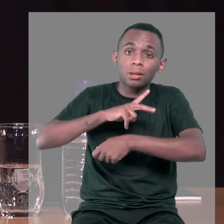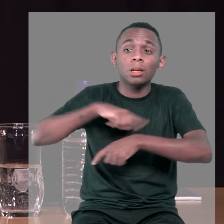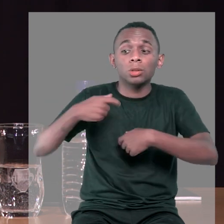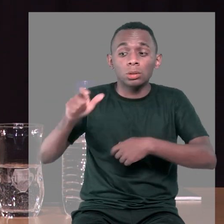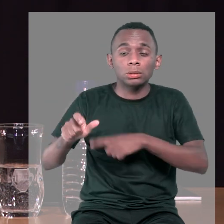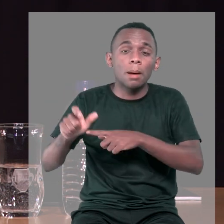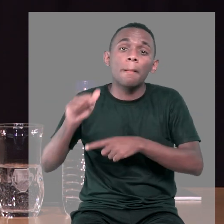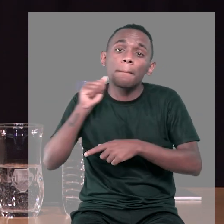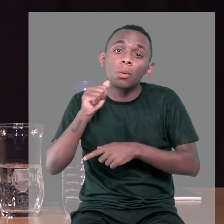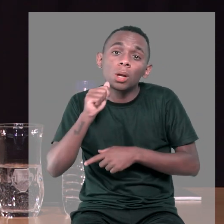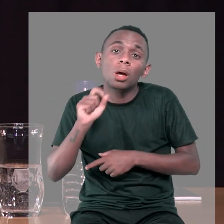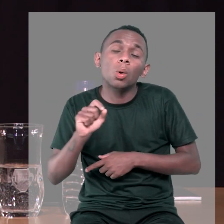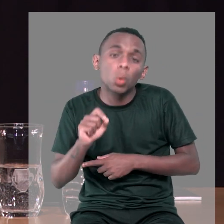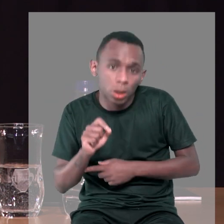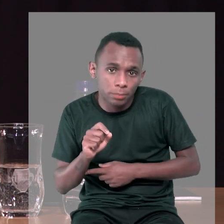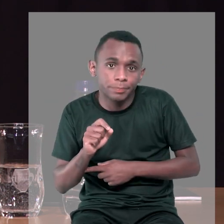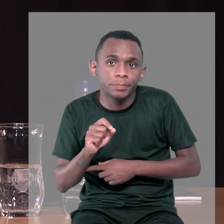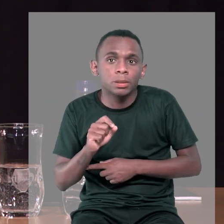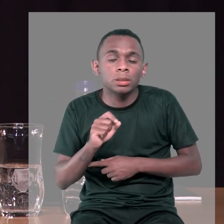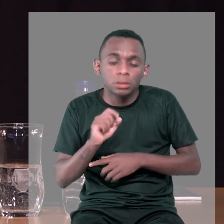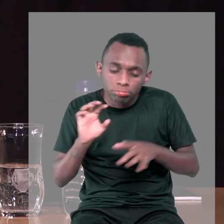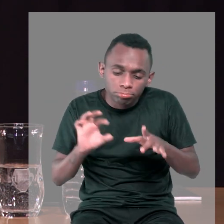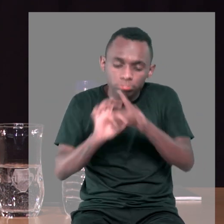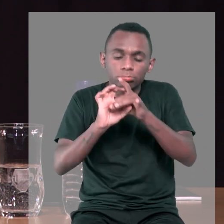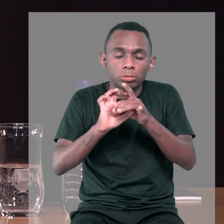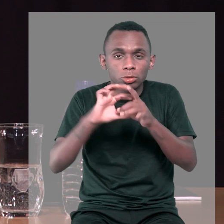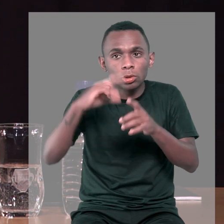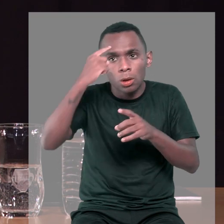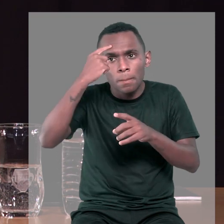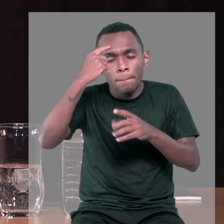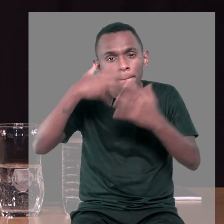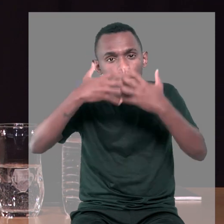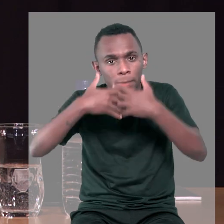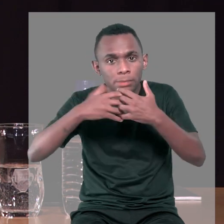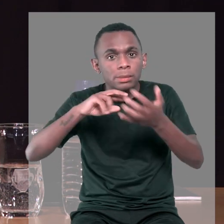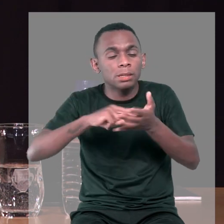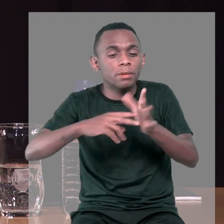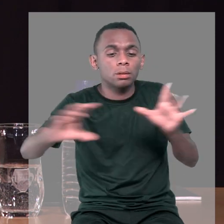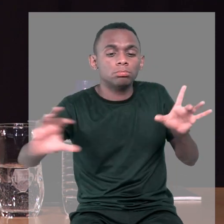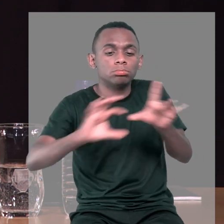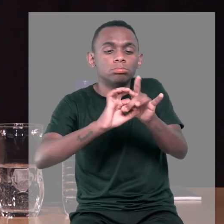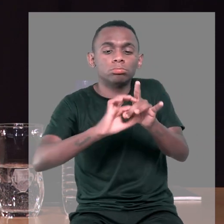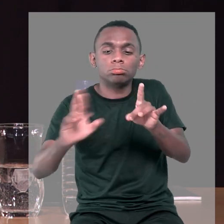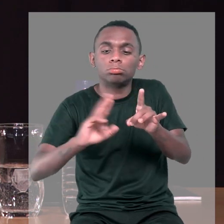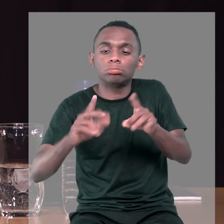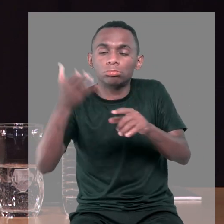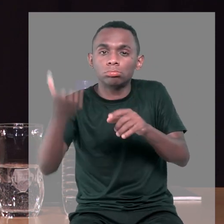Outro aspecto importante para ela da sociedade de massa. A sociedade de massa é uma sociedade